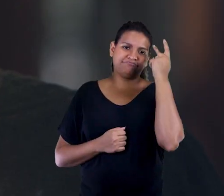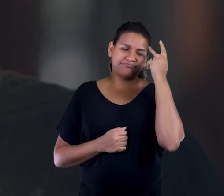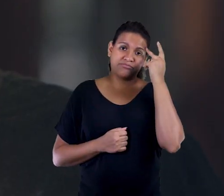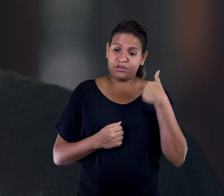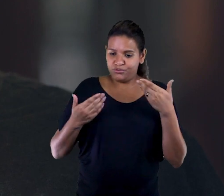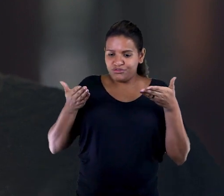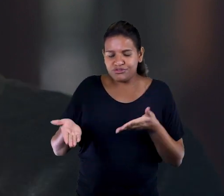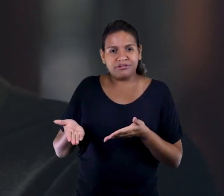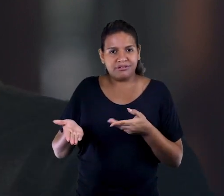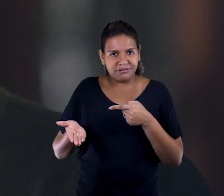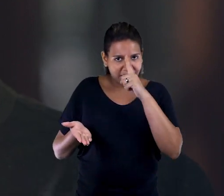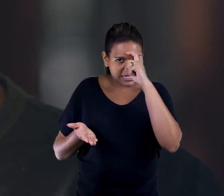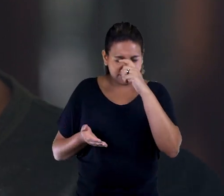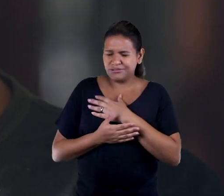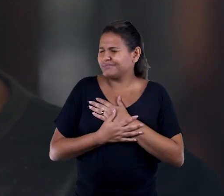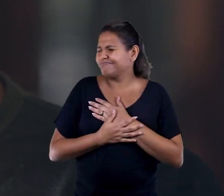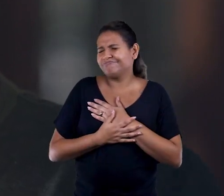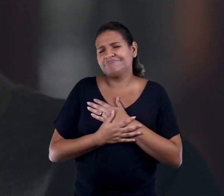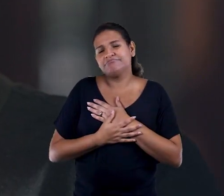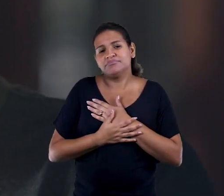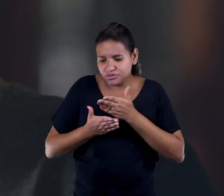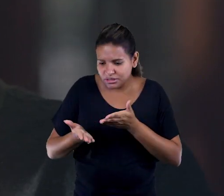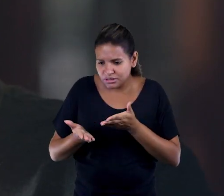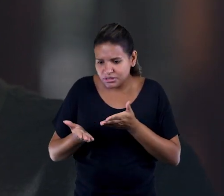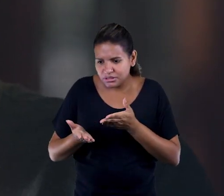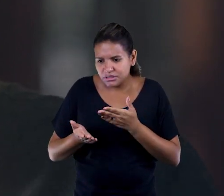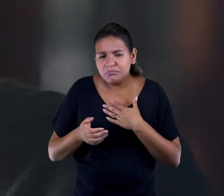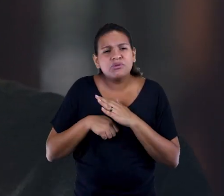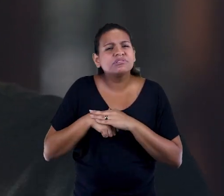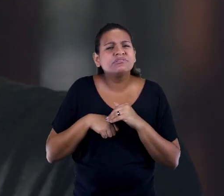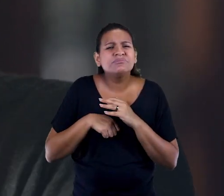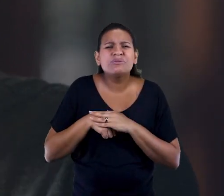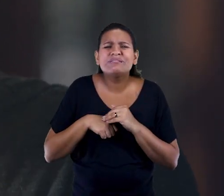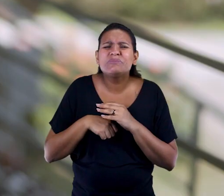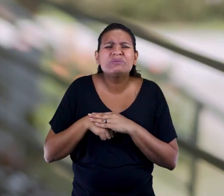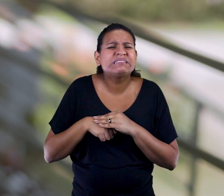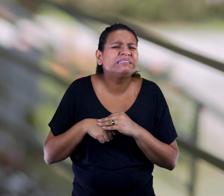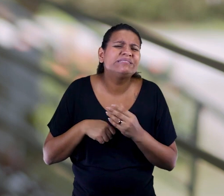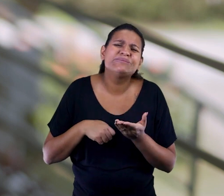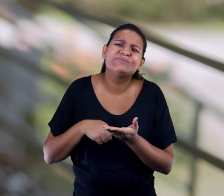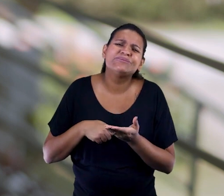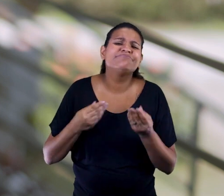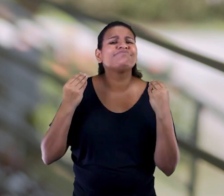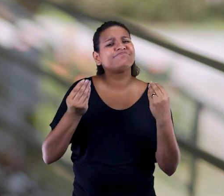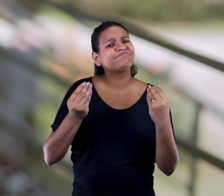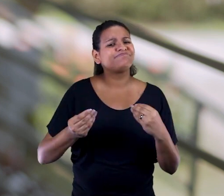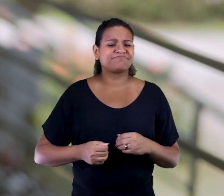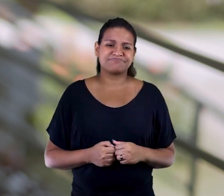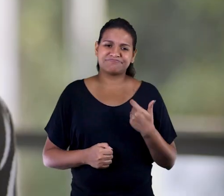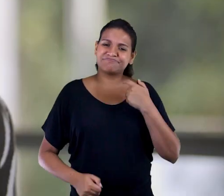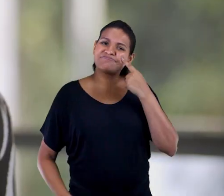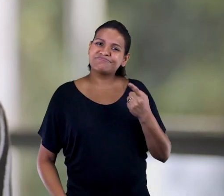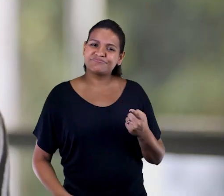eu cheguei na clínica com eles, pelo amor de Deus, um mais bonzinho que o outro, não tinha um com bravo. Com a gente, eles são super dóceis,